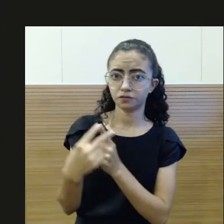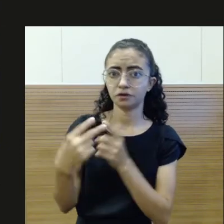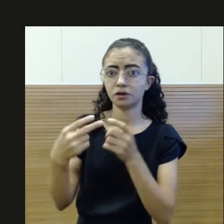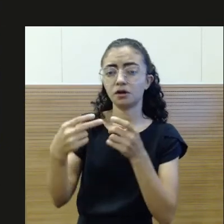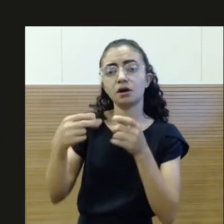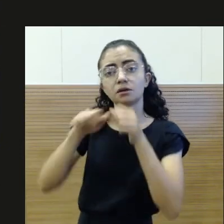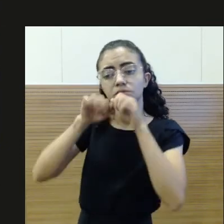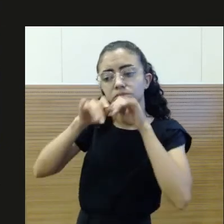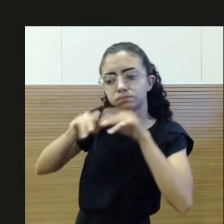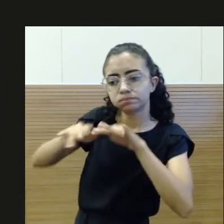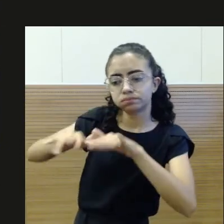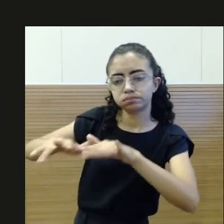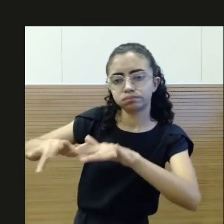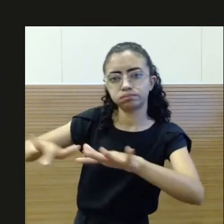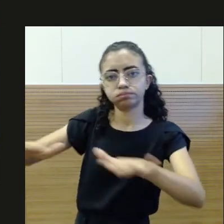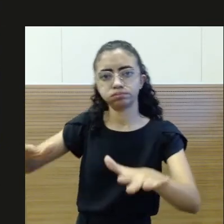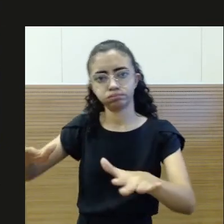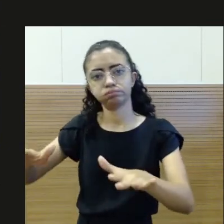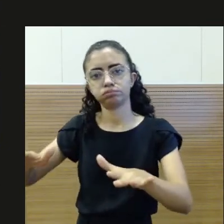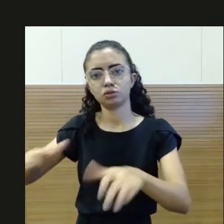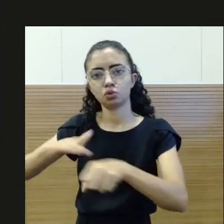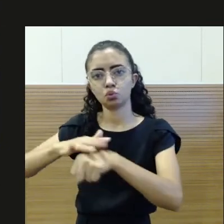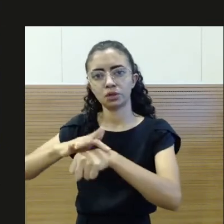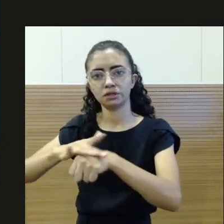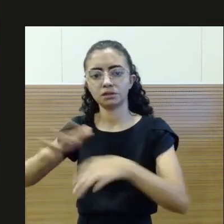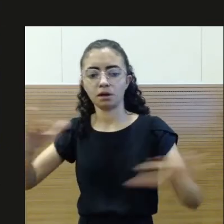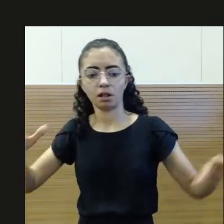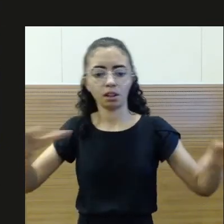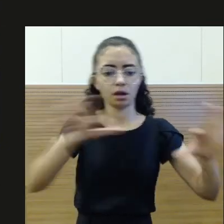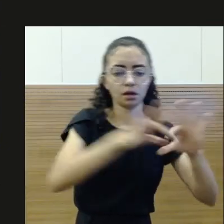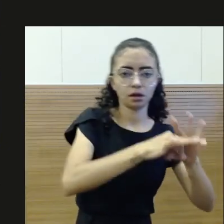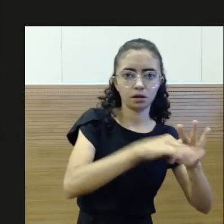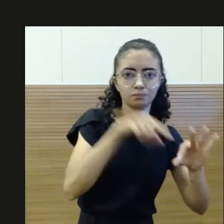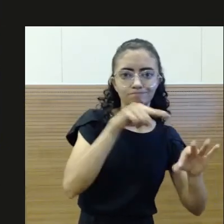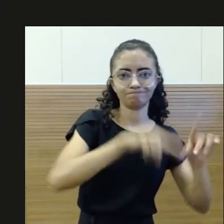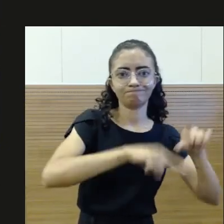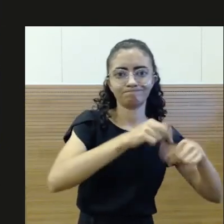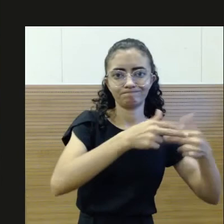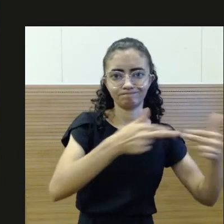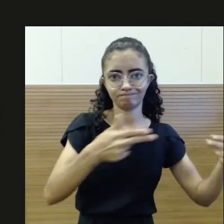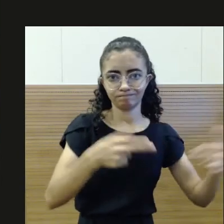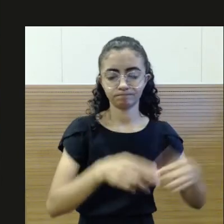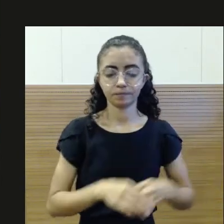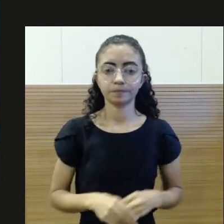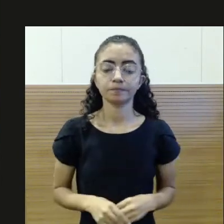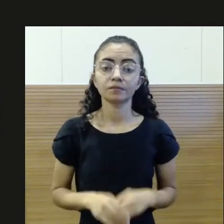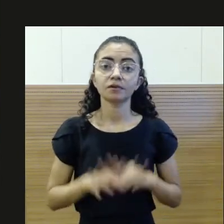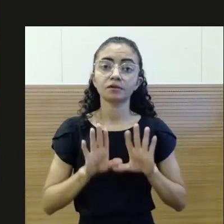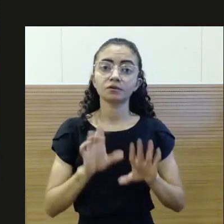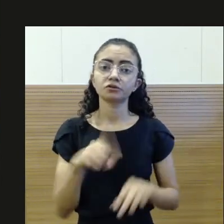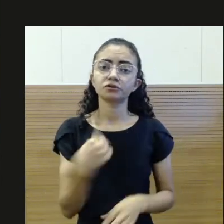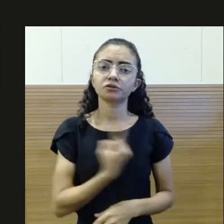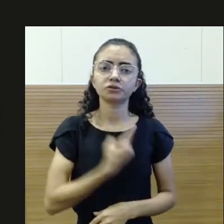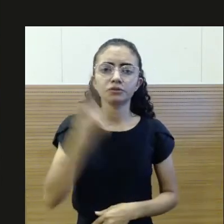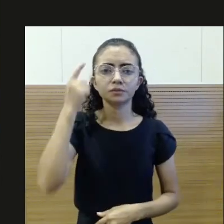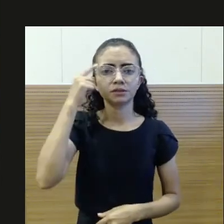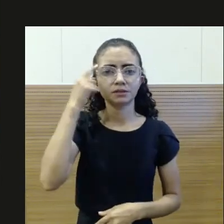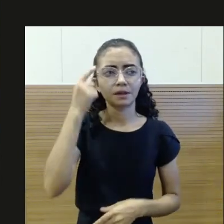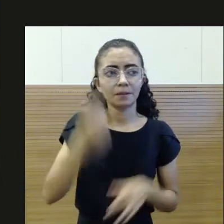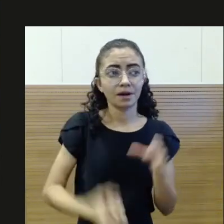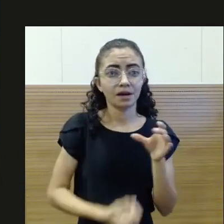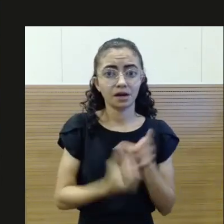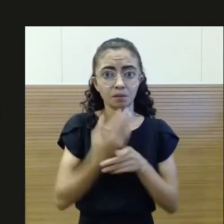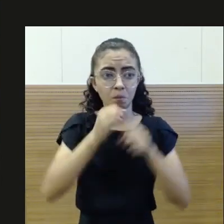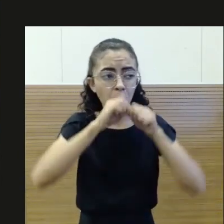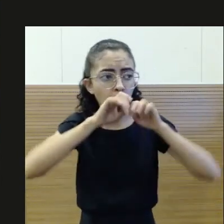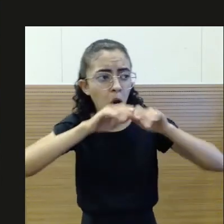doenças relacionadas a esses produtos, né? E aí, se a gente pensar que para fabricar essas epidemias, a gente